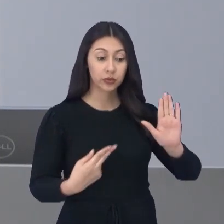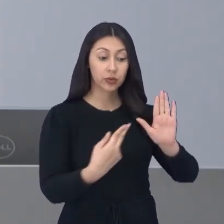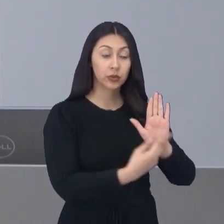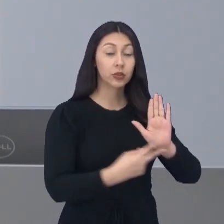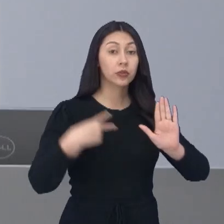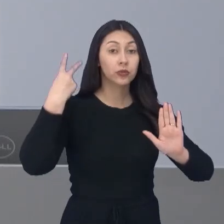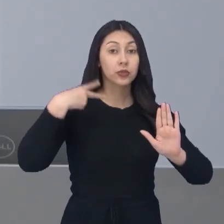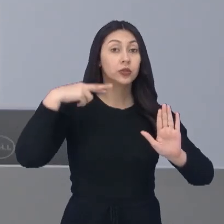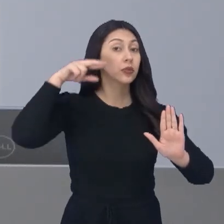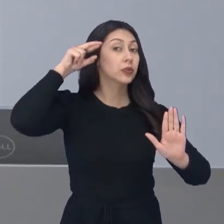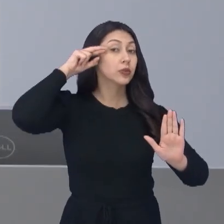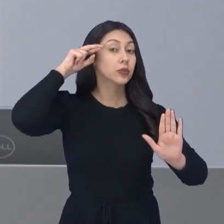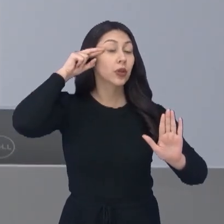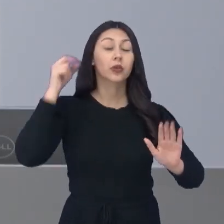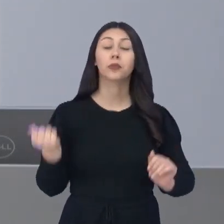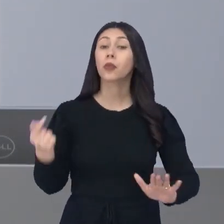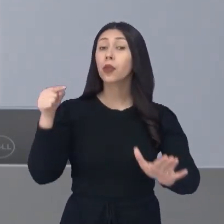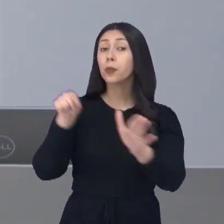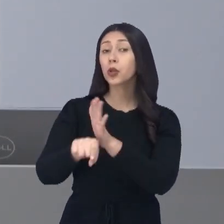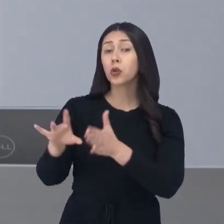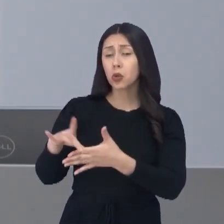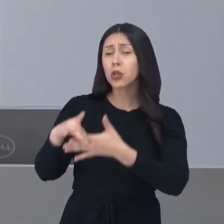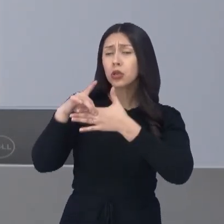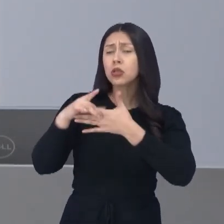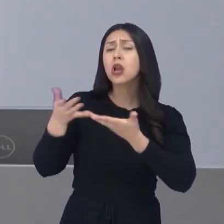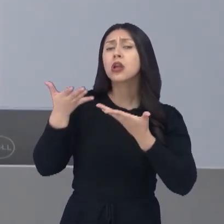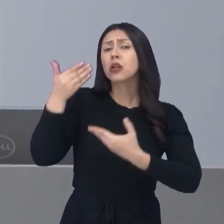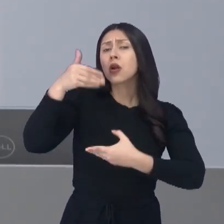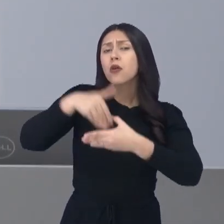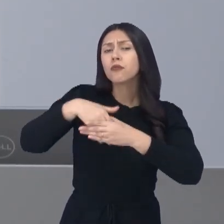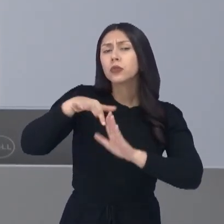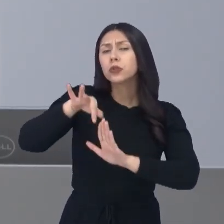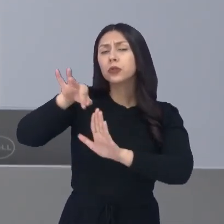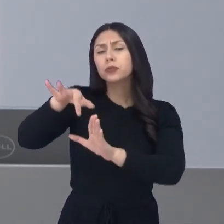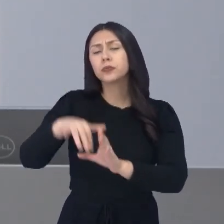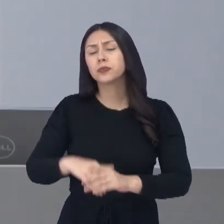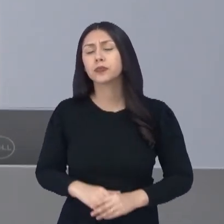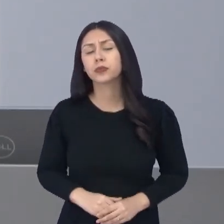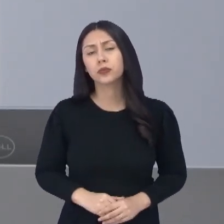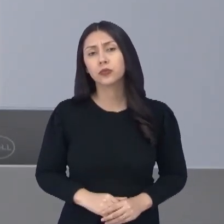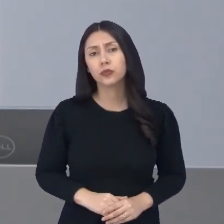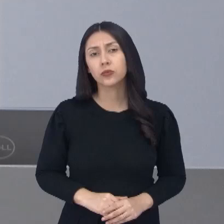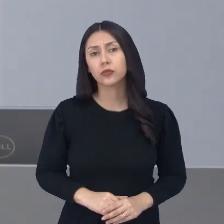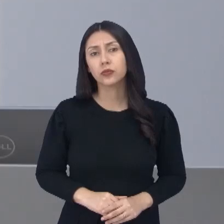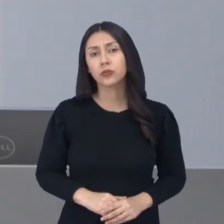Cacém. Consulta os líderes se desejam encaminhar a votação.